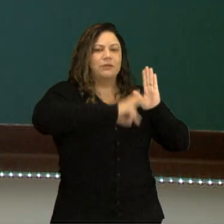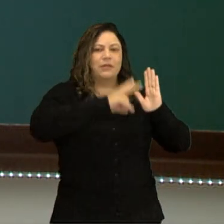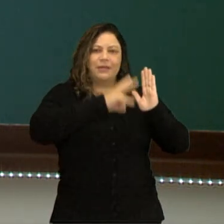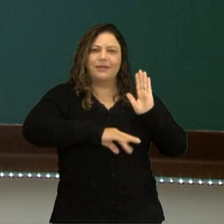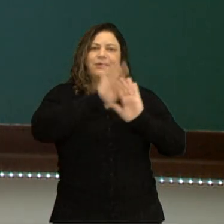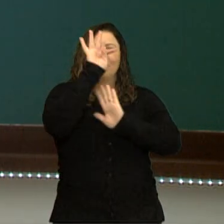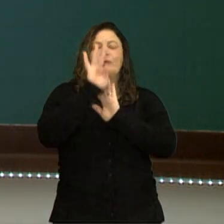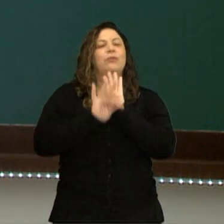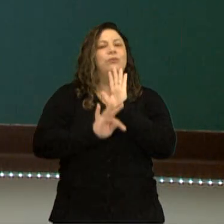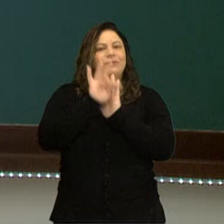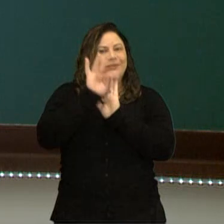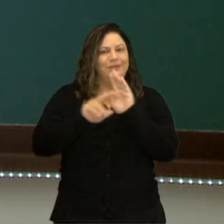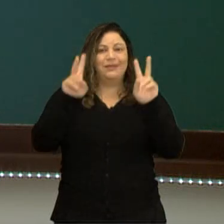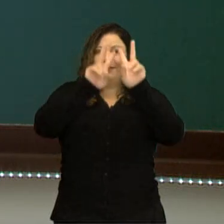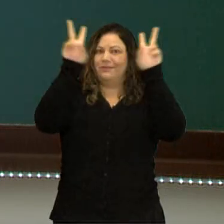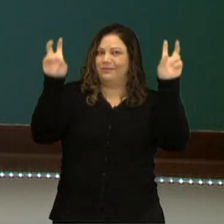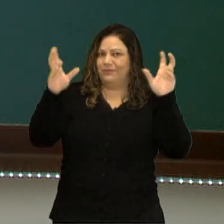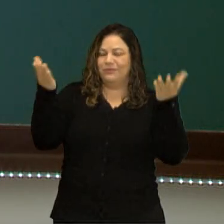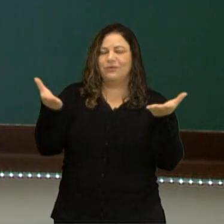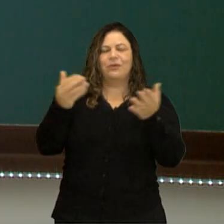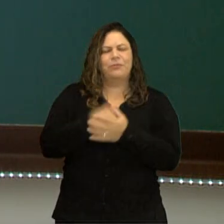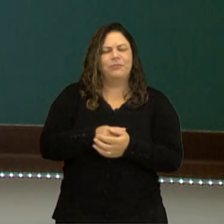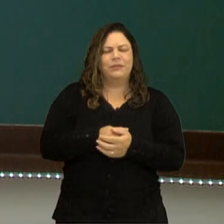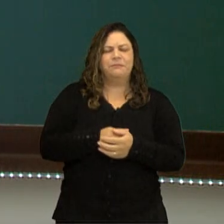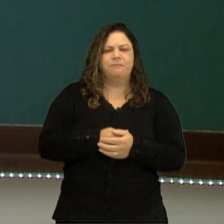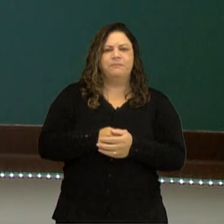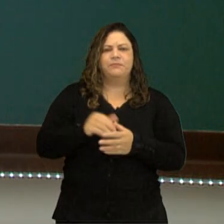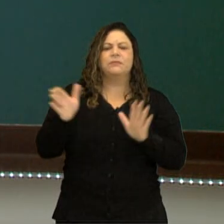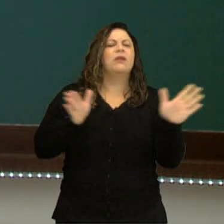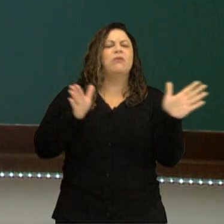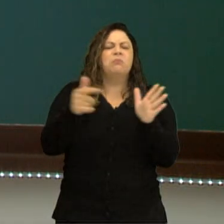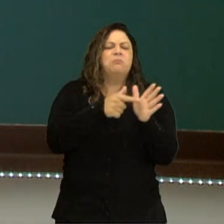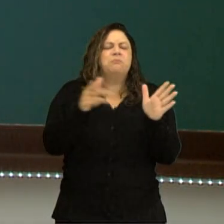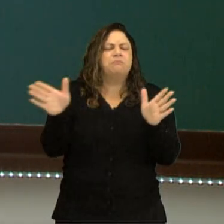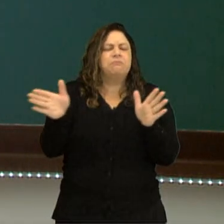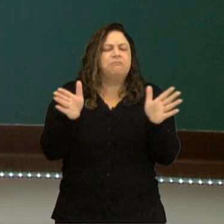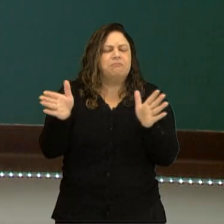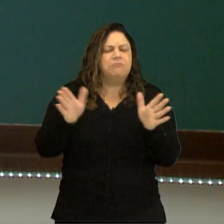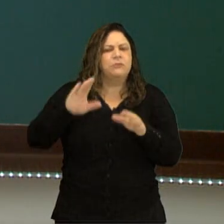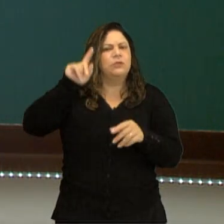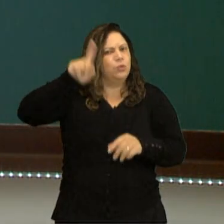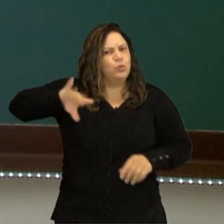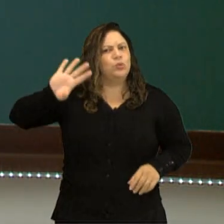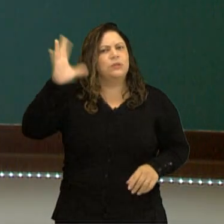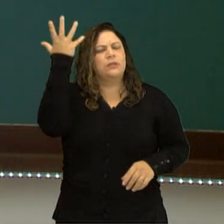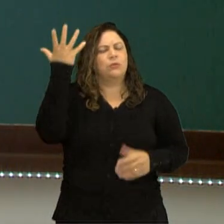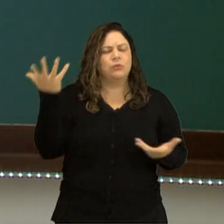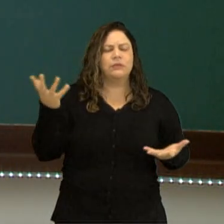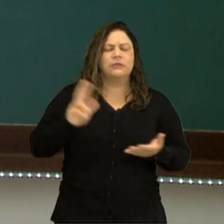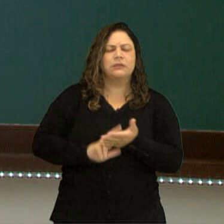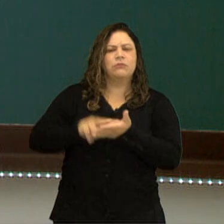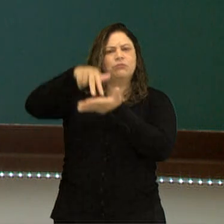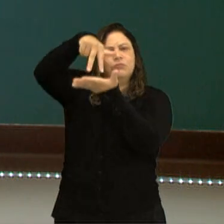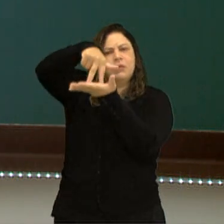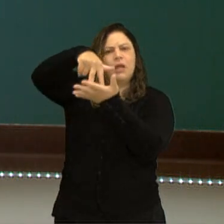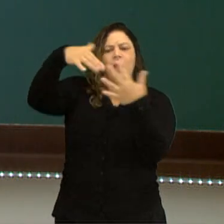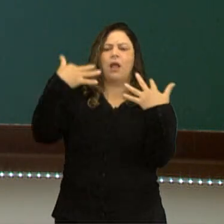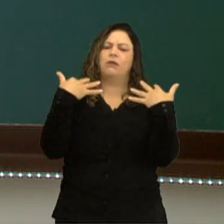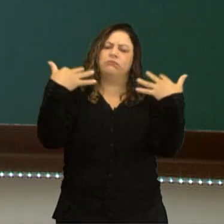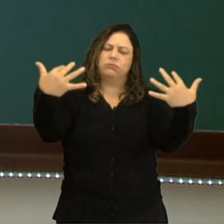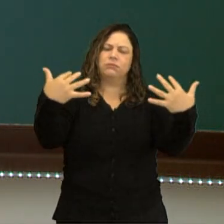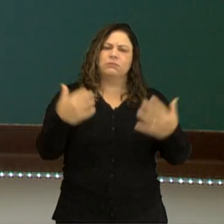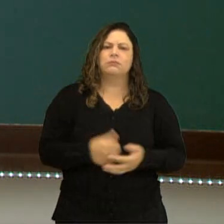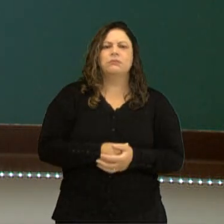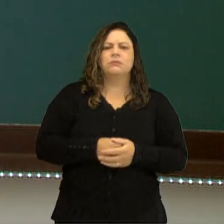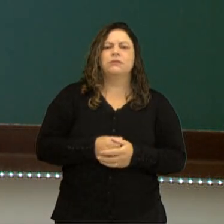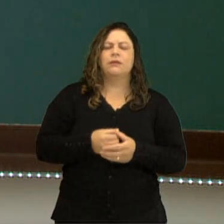na vida de vocês, seja no ambiente escolar, uma apresentação de um trabalho, uma fala em público, para